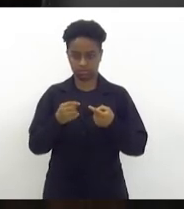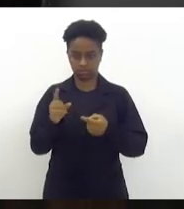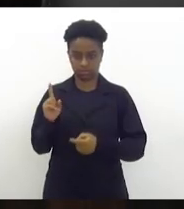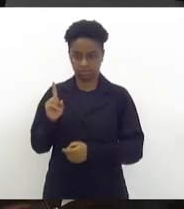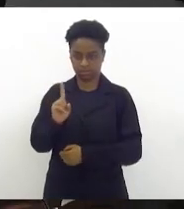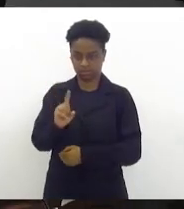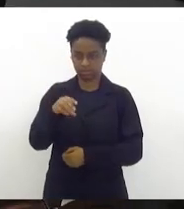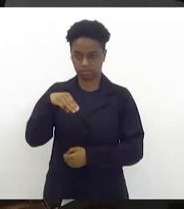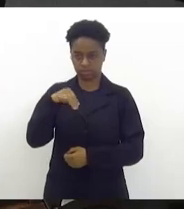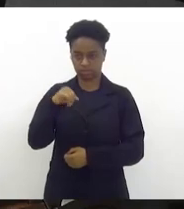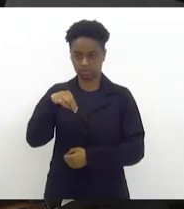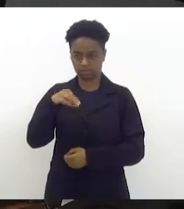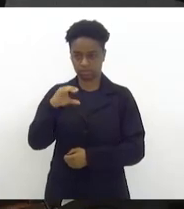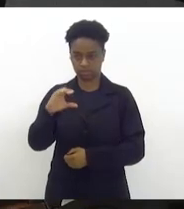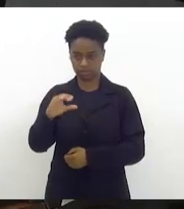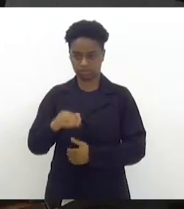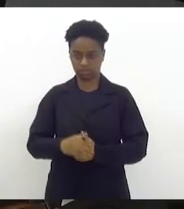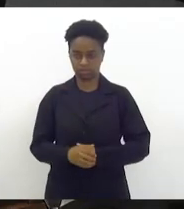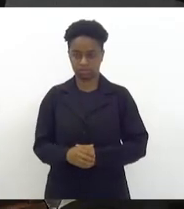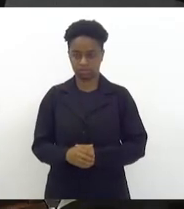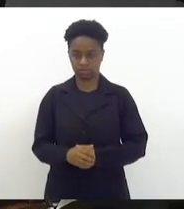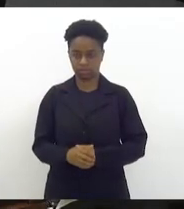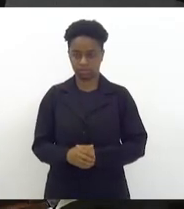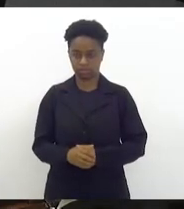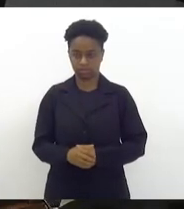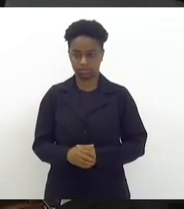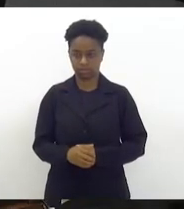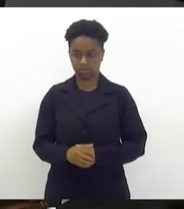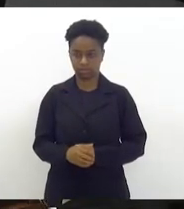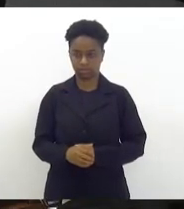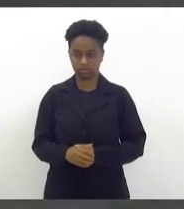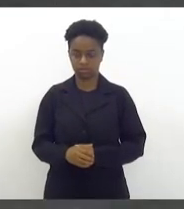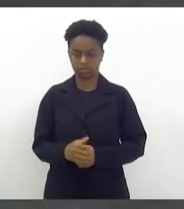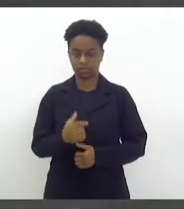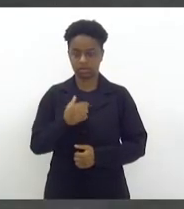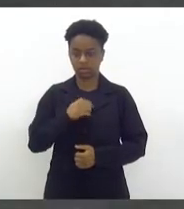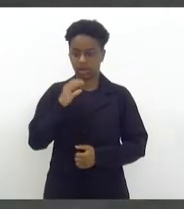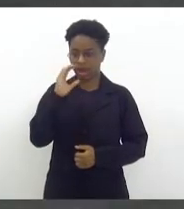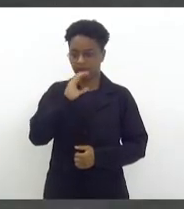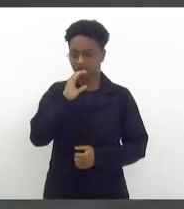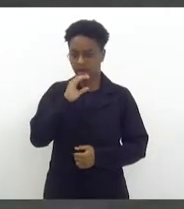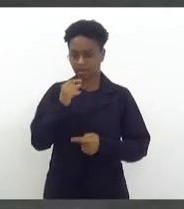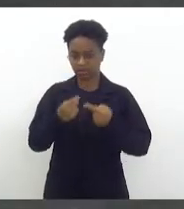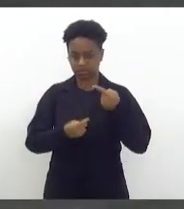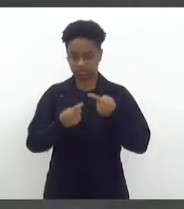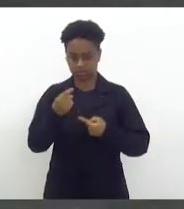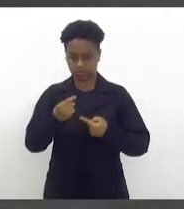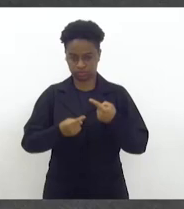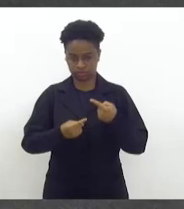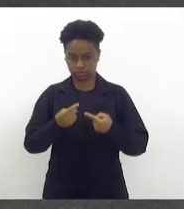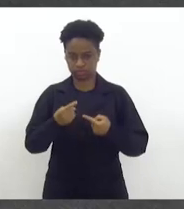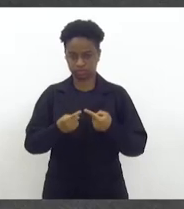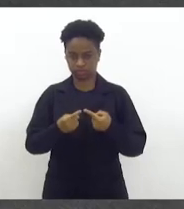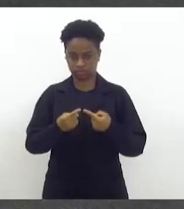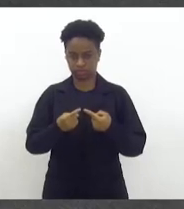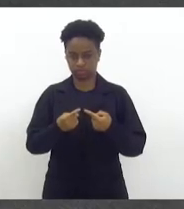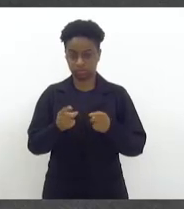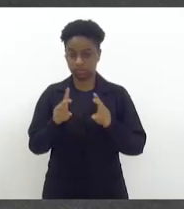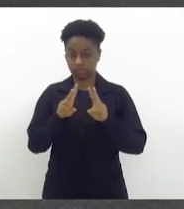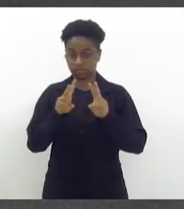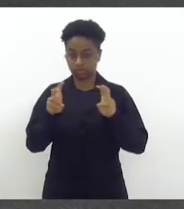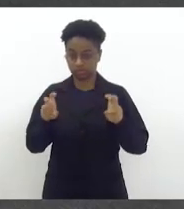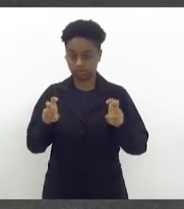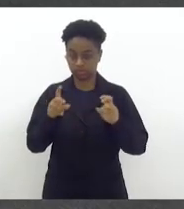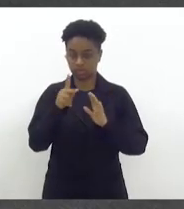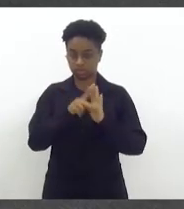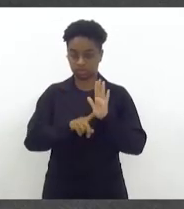Mick. Presidente, eu vou fazer uma breve discussão sobre o projeto